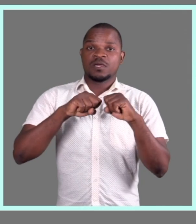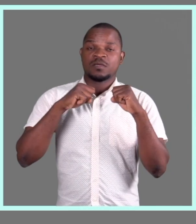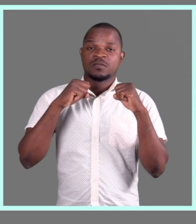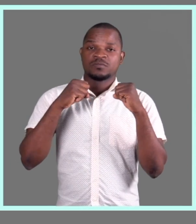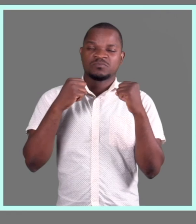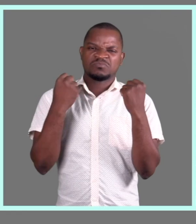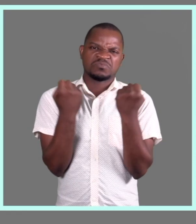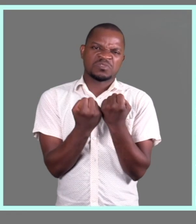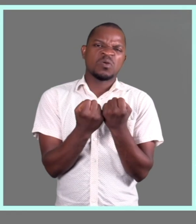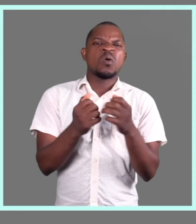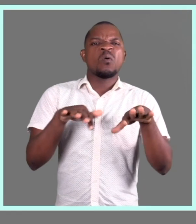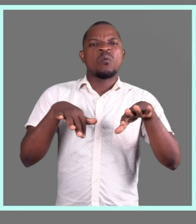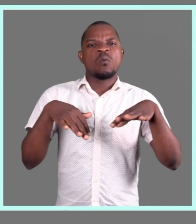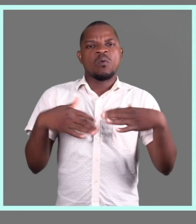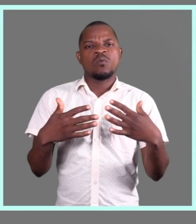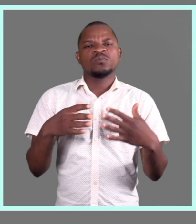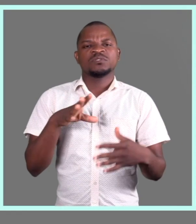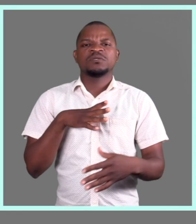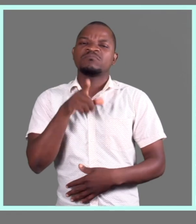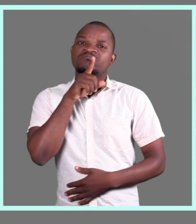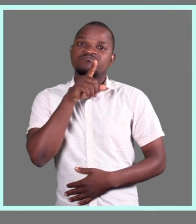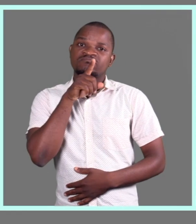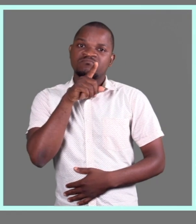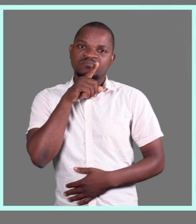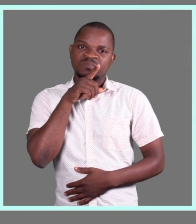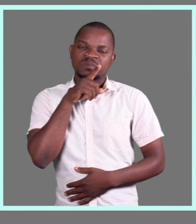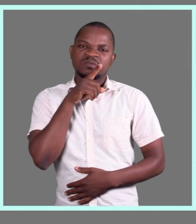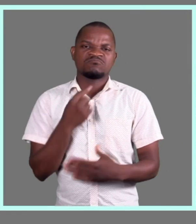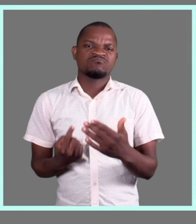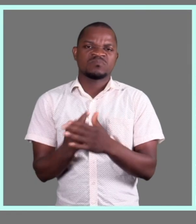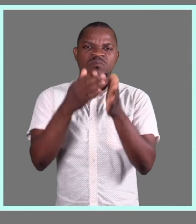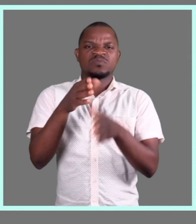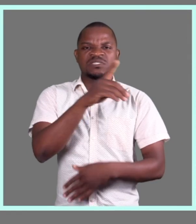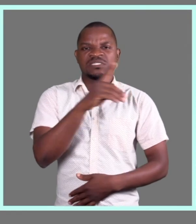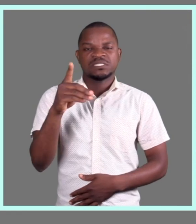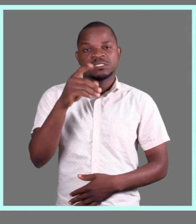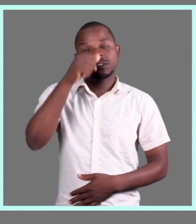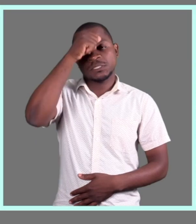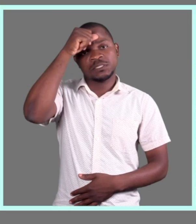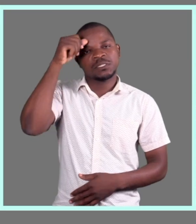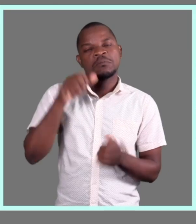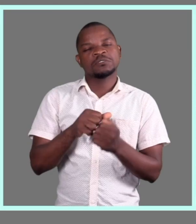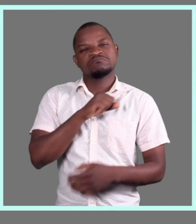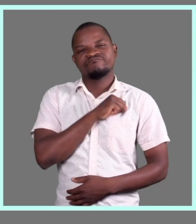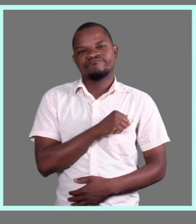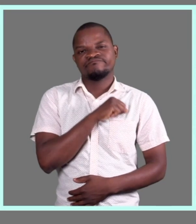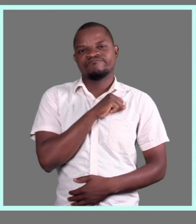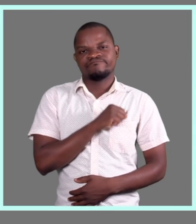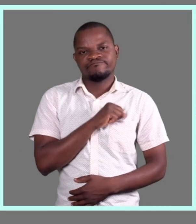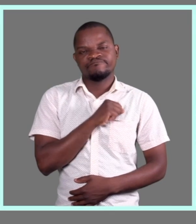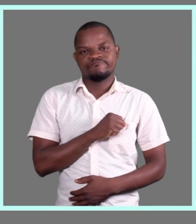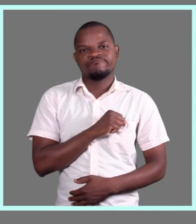A sensação de ter alguém assim é horrível, mas com o tempo acabei habituando,